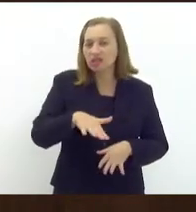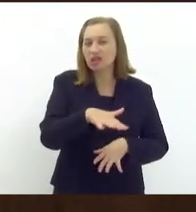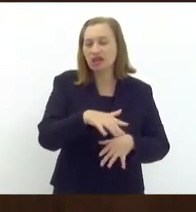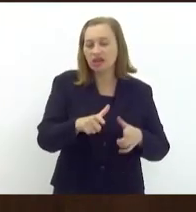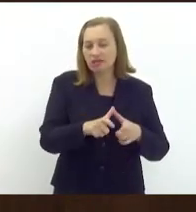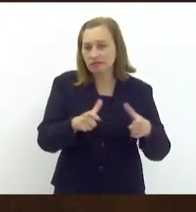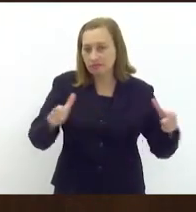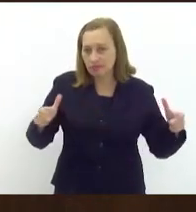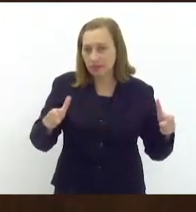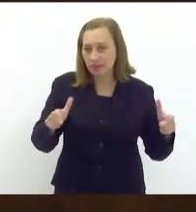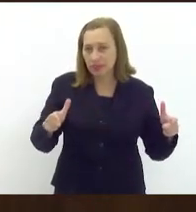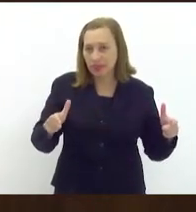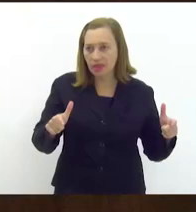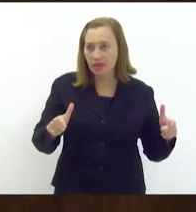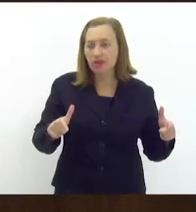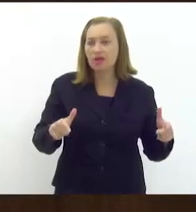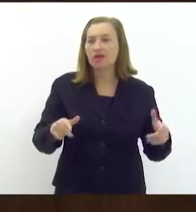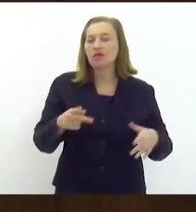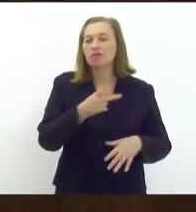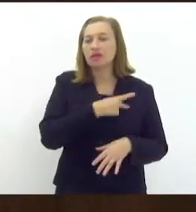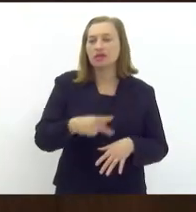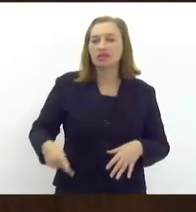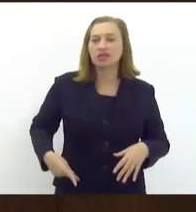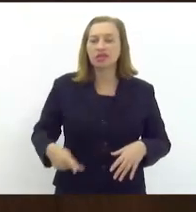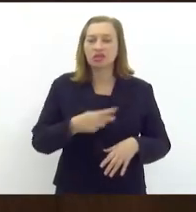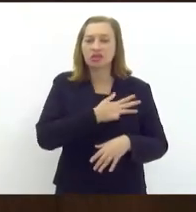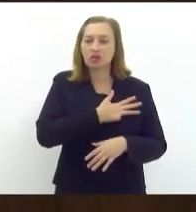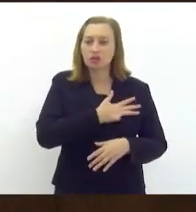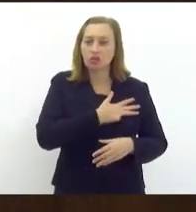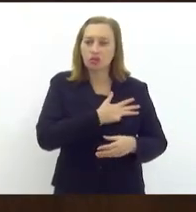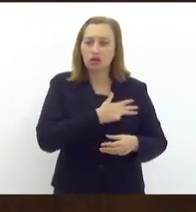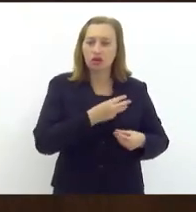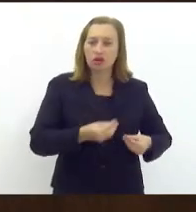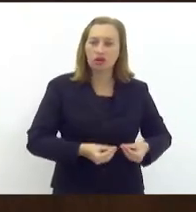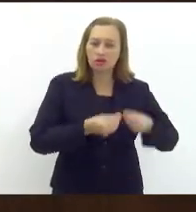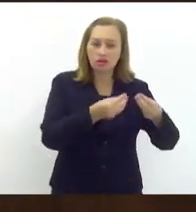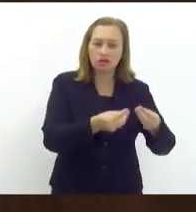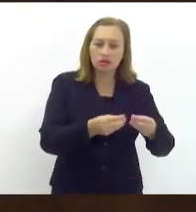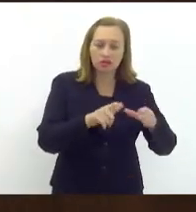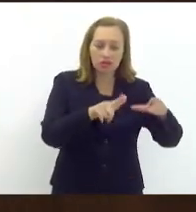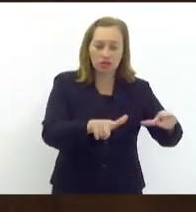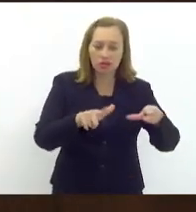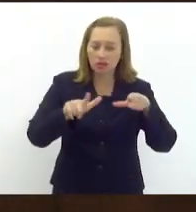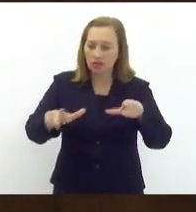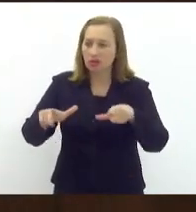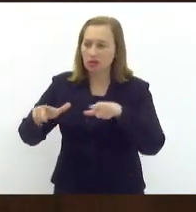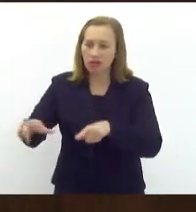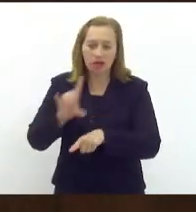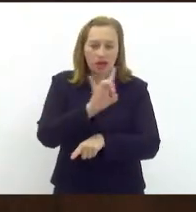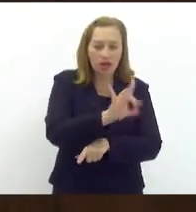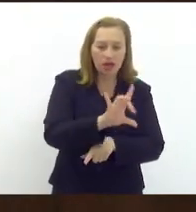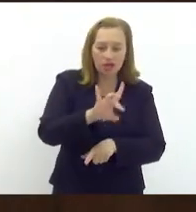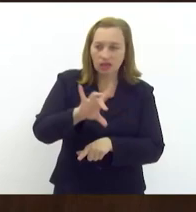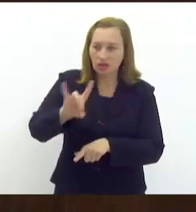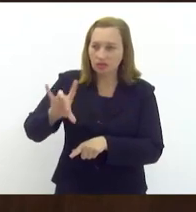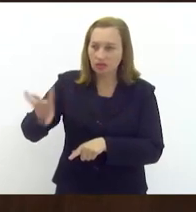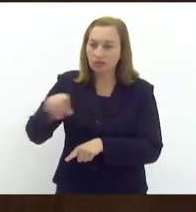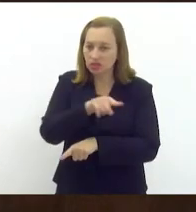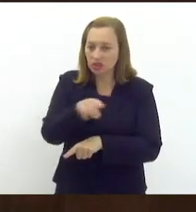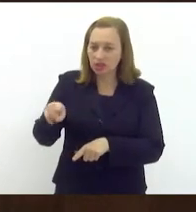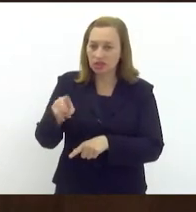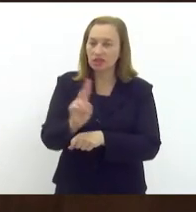ampliação e fizemos o presidente Lula entregar um a um os 16 proprietários que disseram que eles mesmos iam